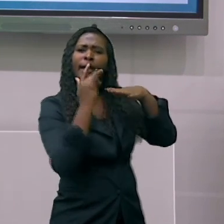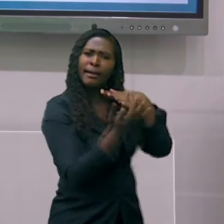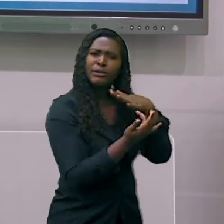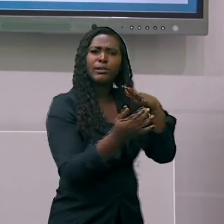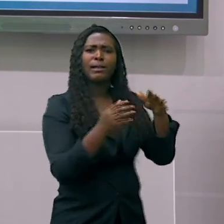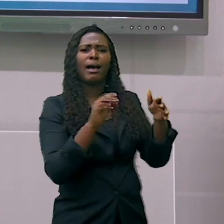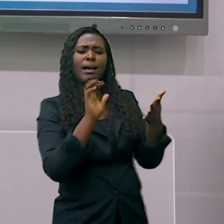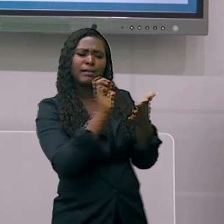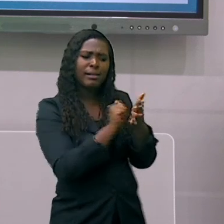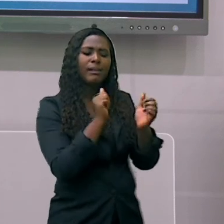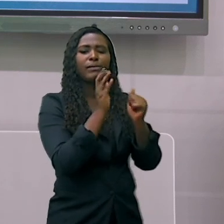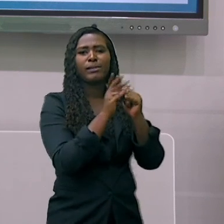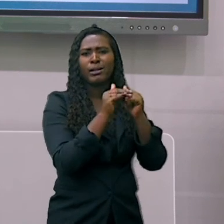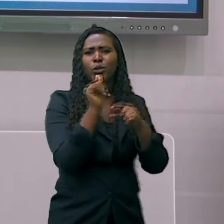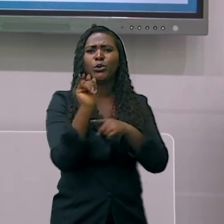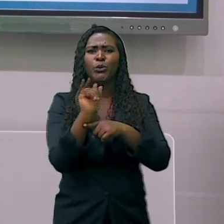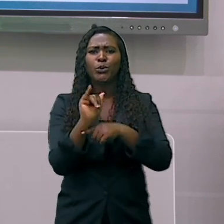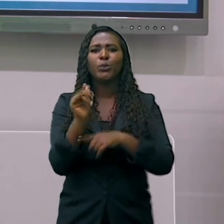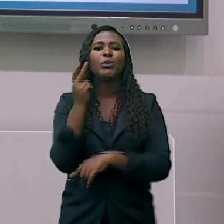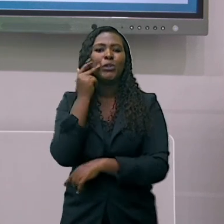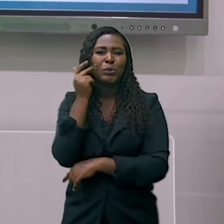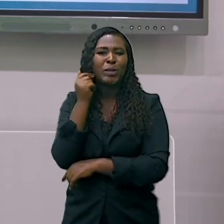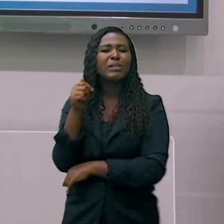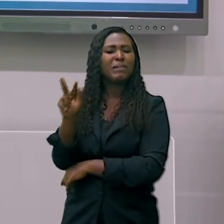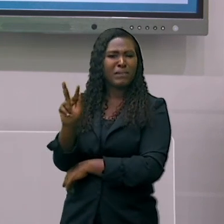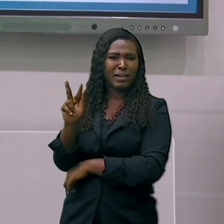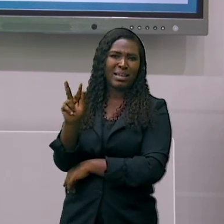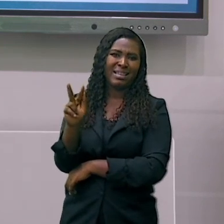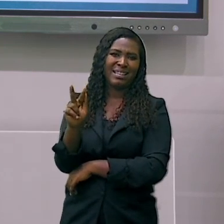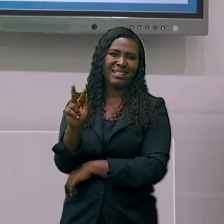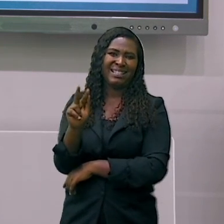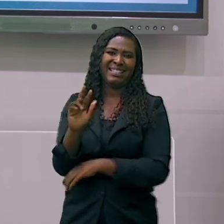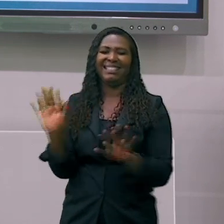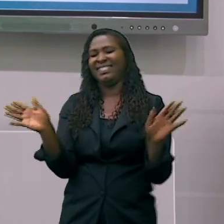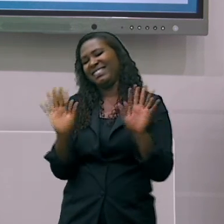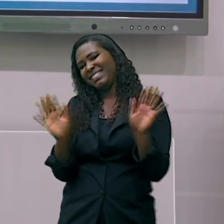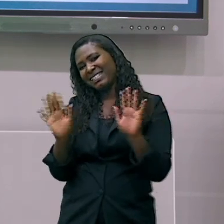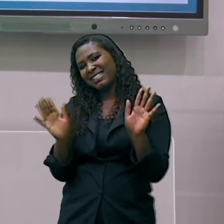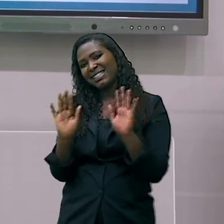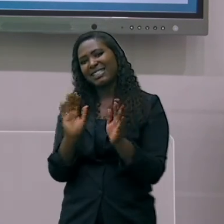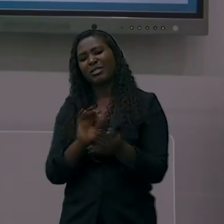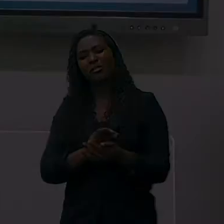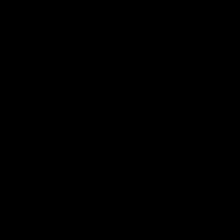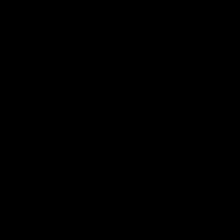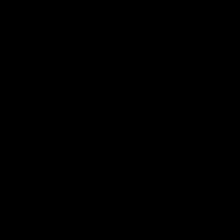sociais, se inscreva em nosso canal no YouTube, SMED-GV. Até a próxima!